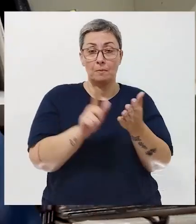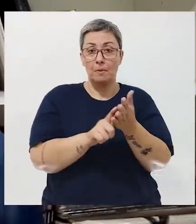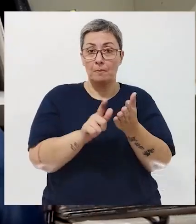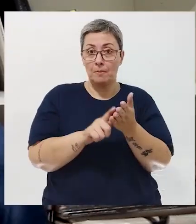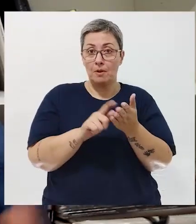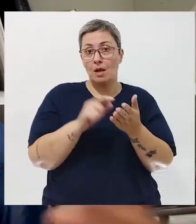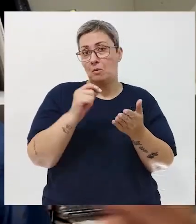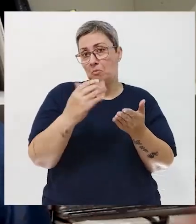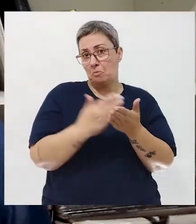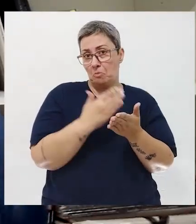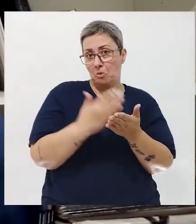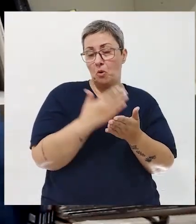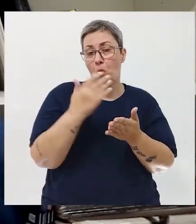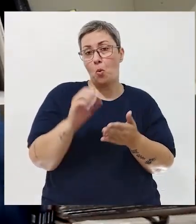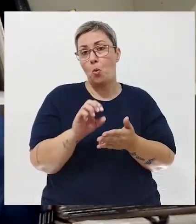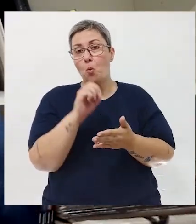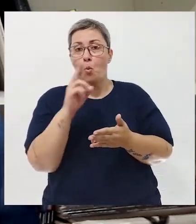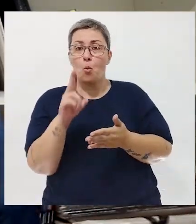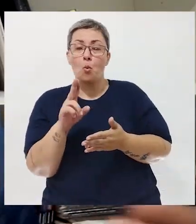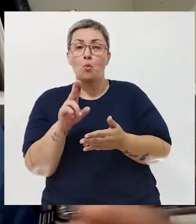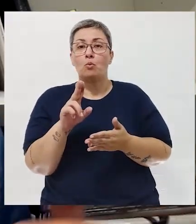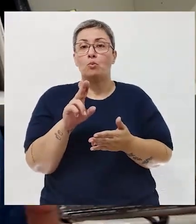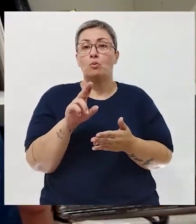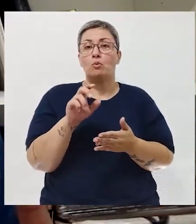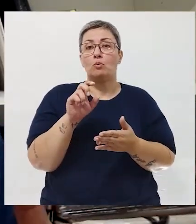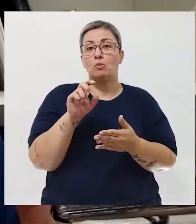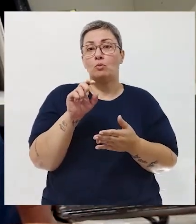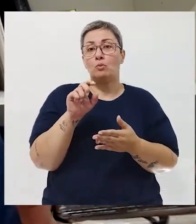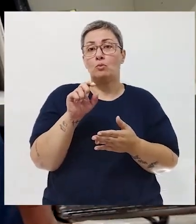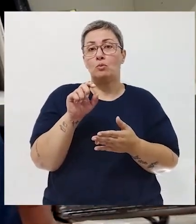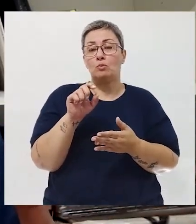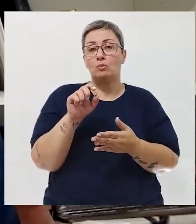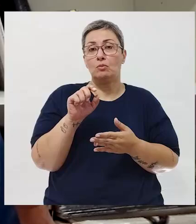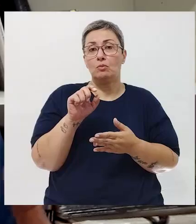folha de papel, que pode ser de caderno ou pode ser